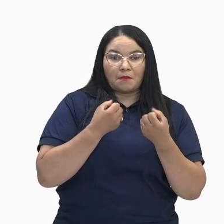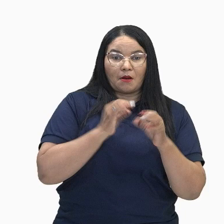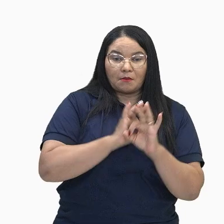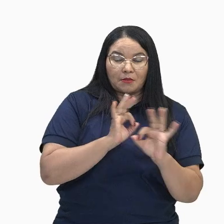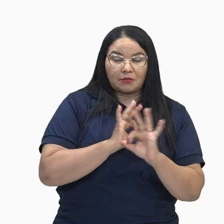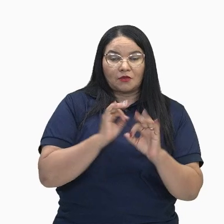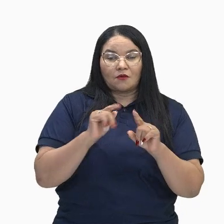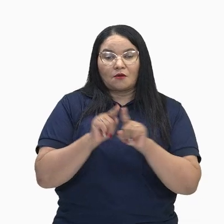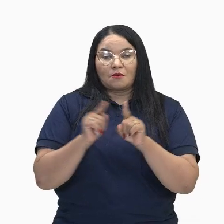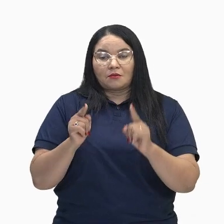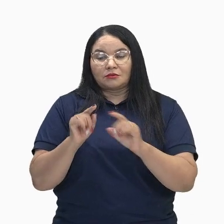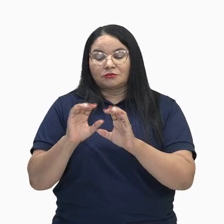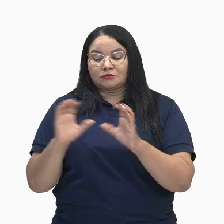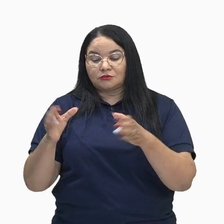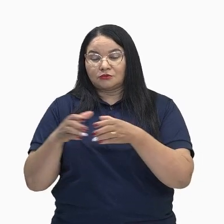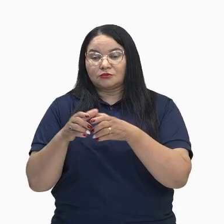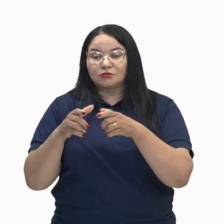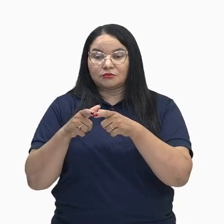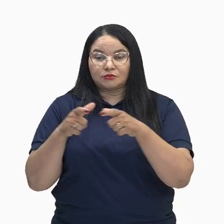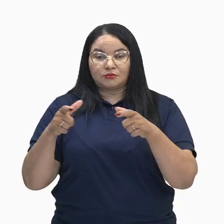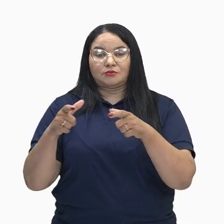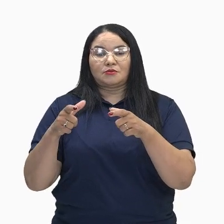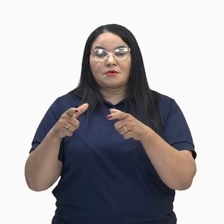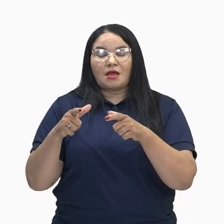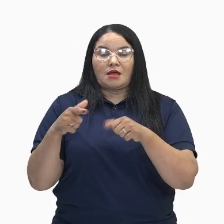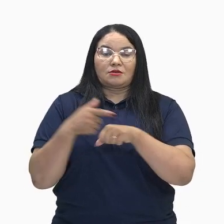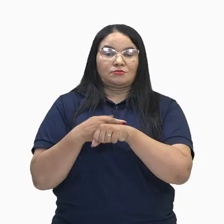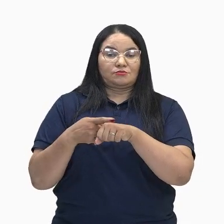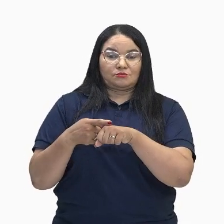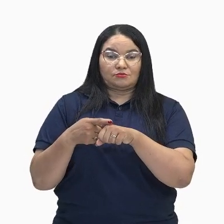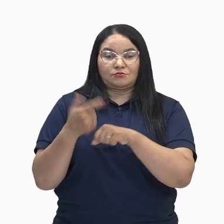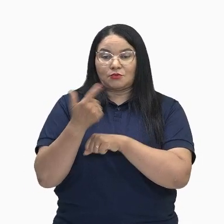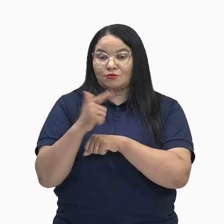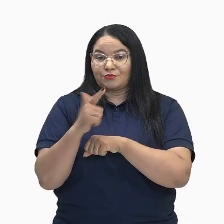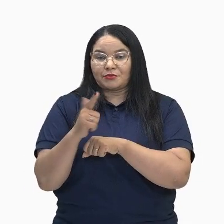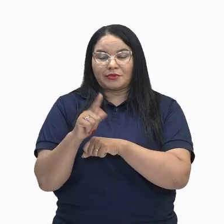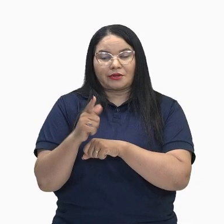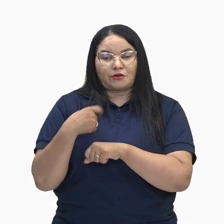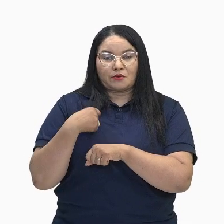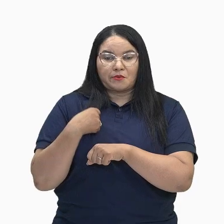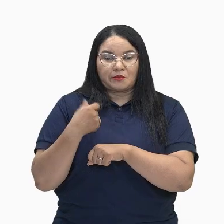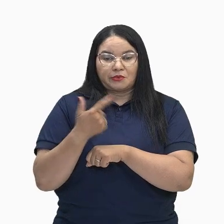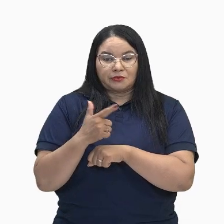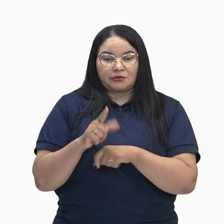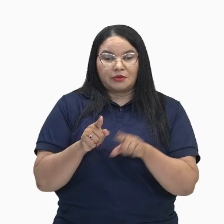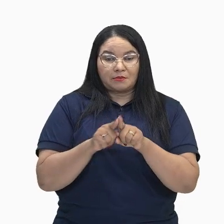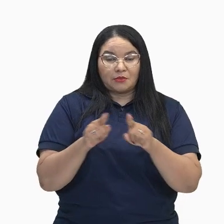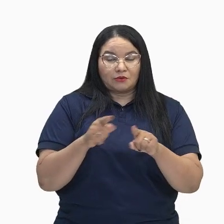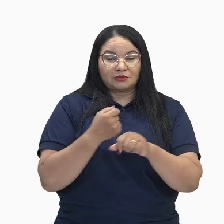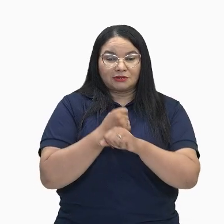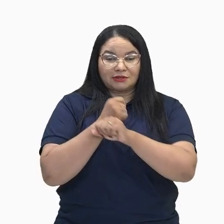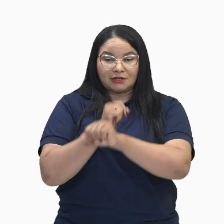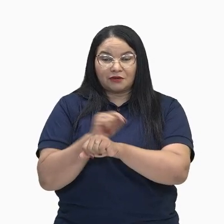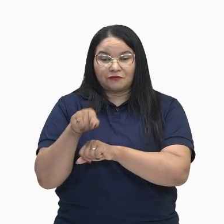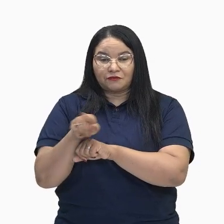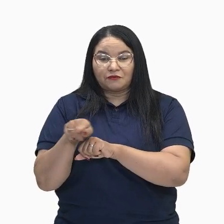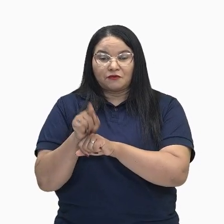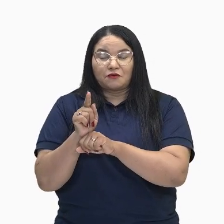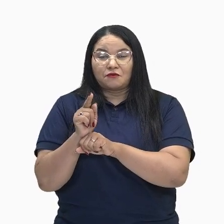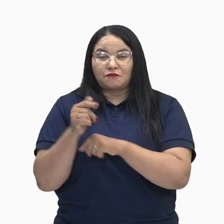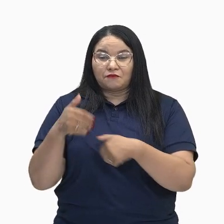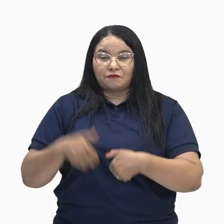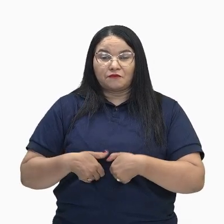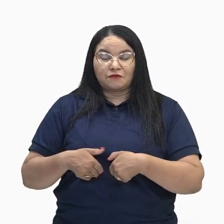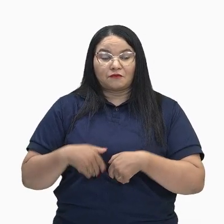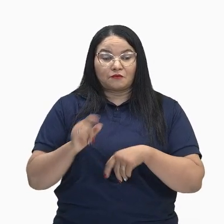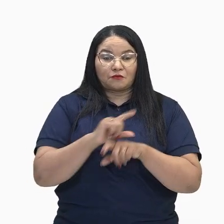nesse sentido. Os senhores banqueteando, os escravos perecendo à fome. Banquete,